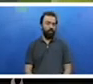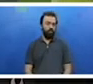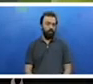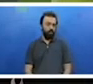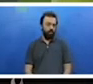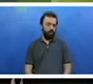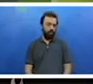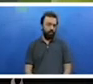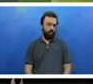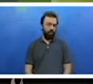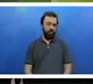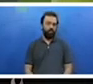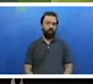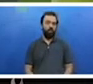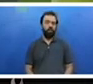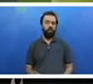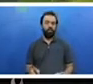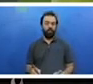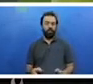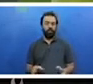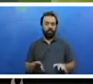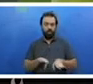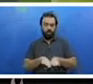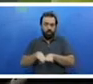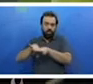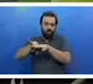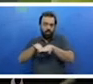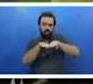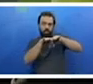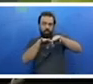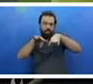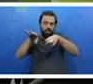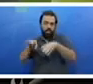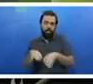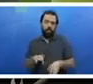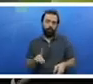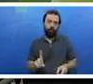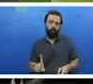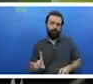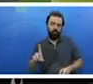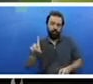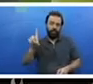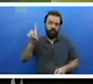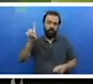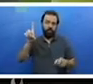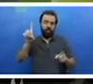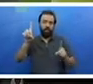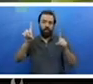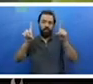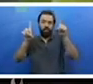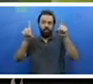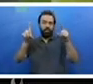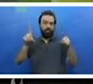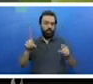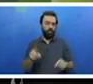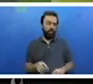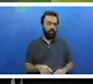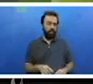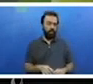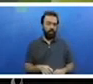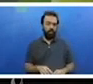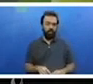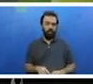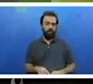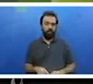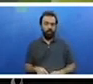Quando a gente fala de grandezas proporcionais, à medida que elas crescem ou diminuem, sempre